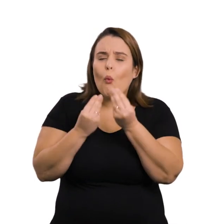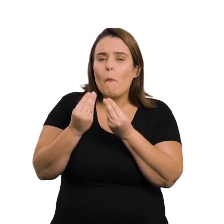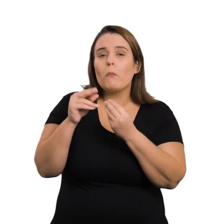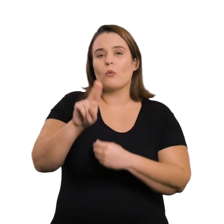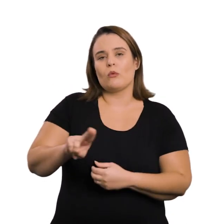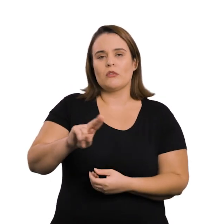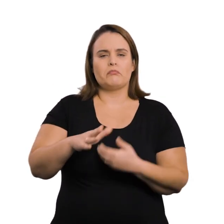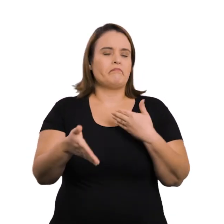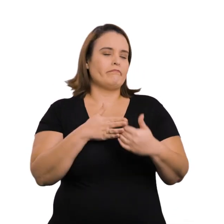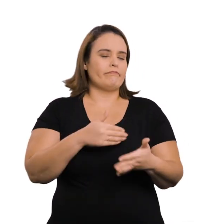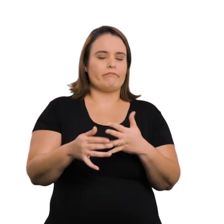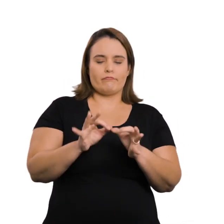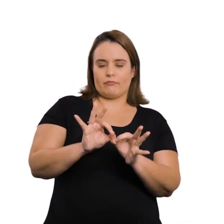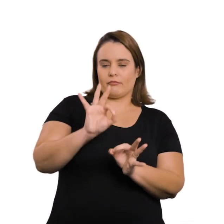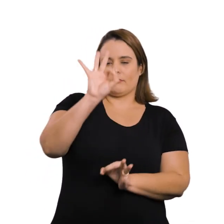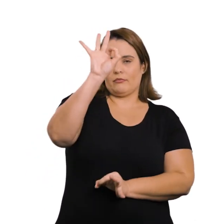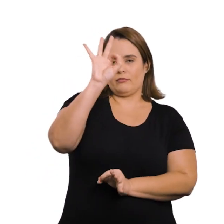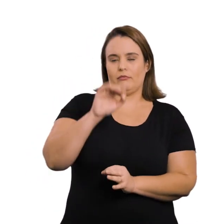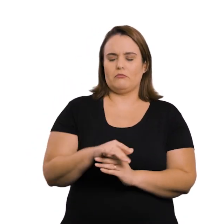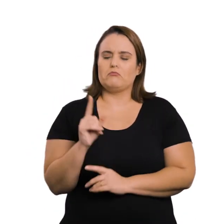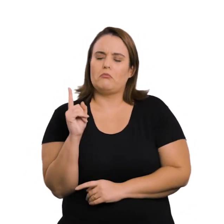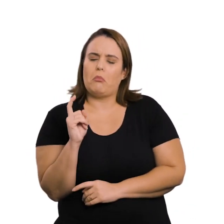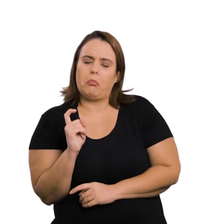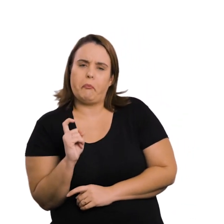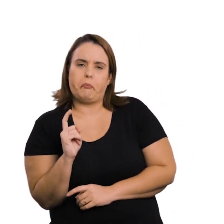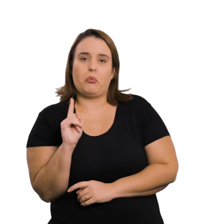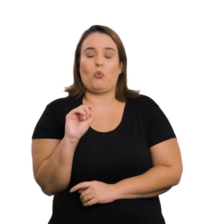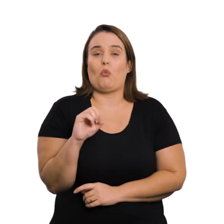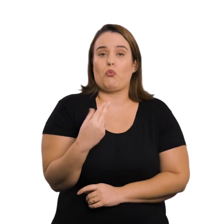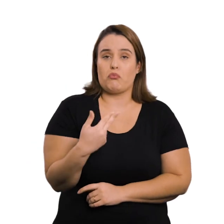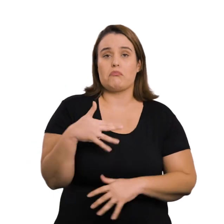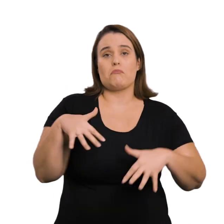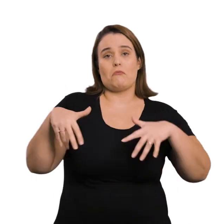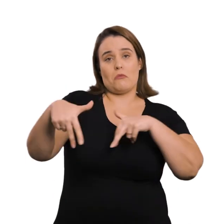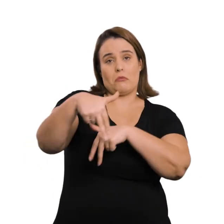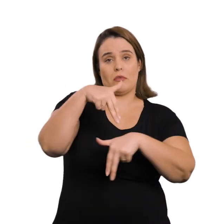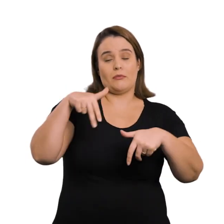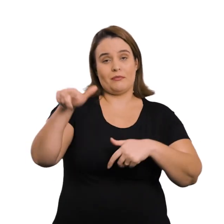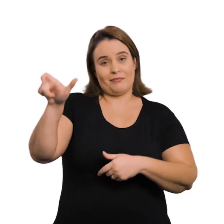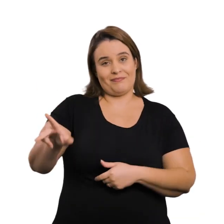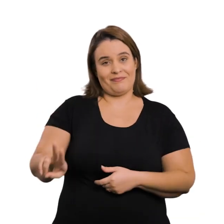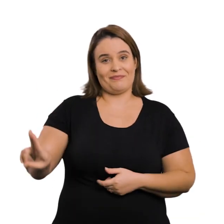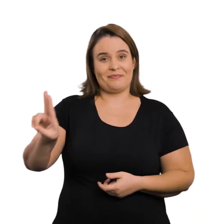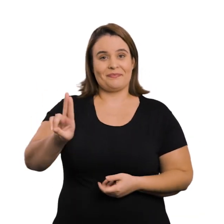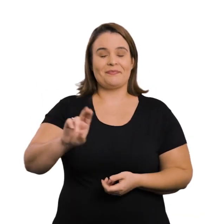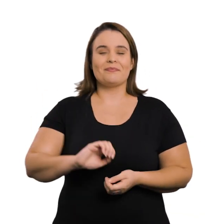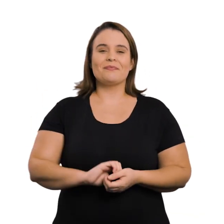independentemente de tamanho, postura ou mobilidade do usuário.